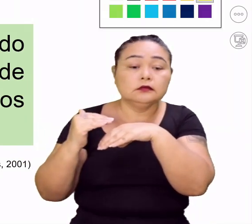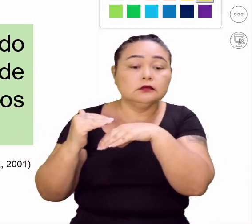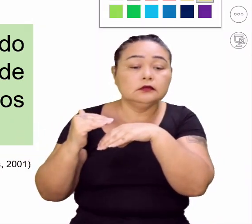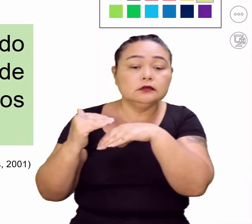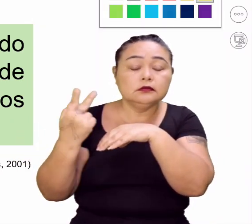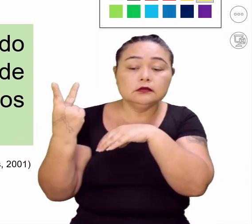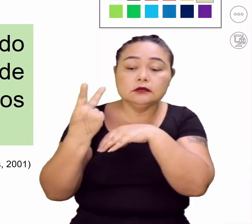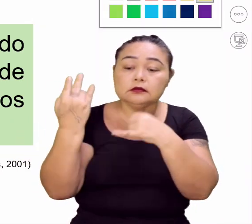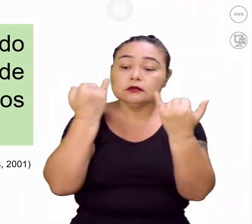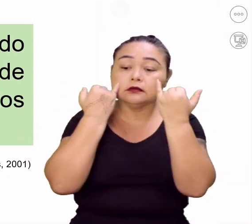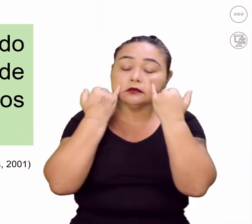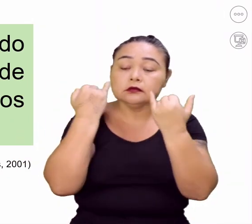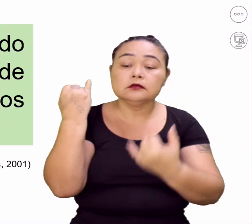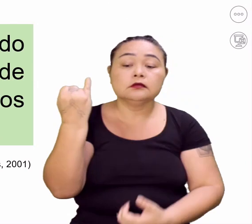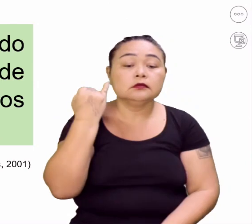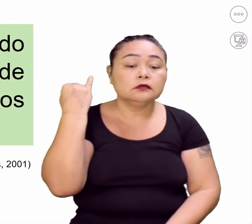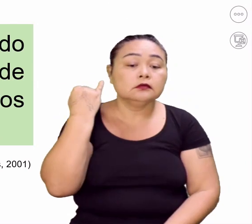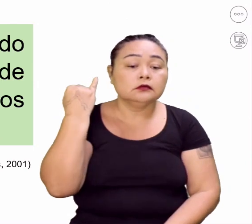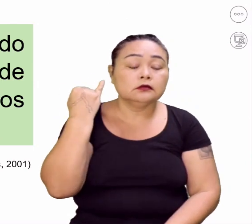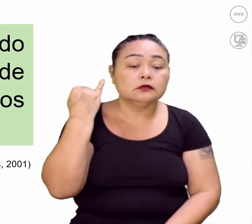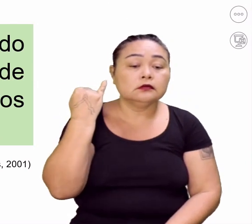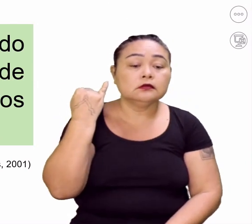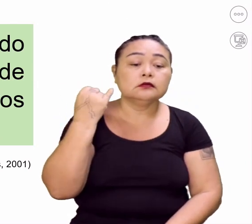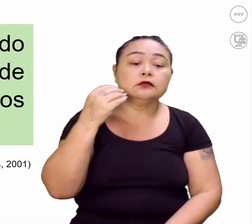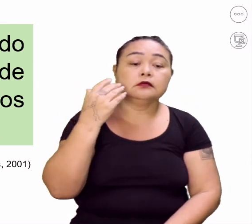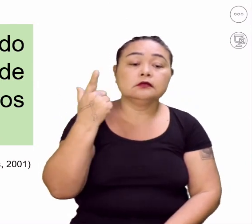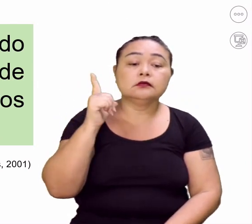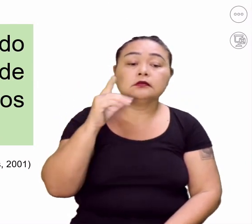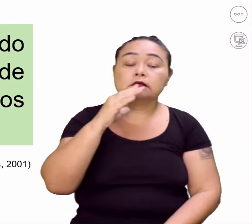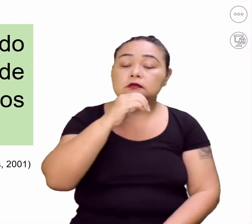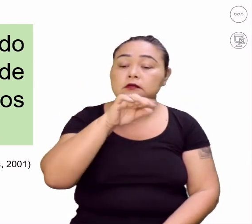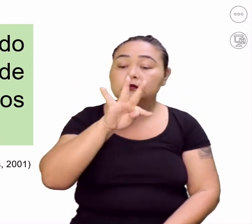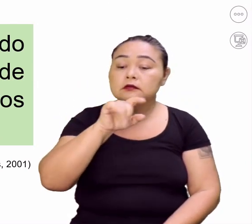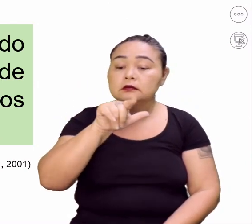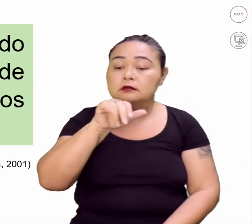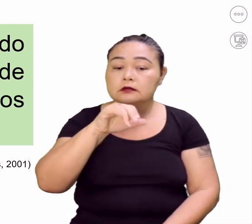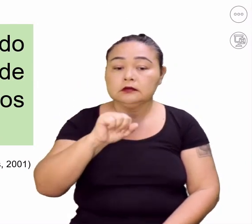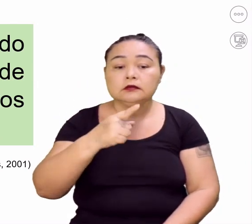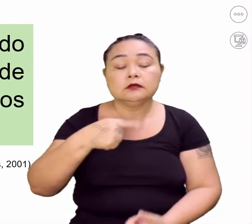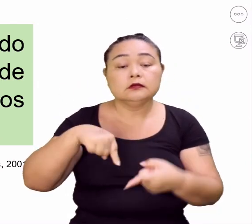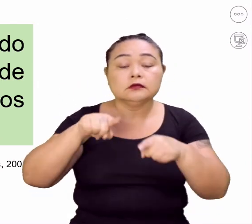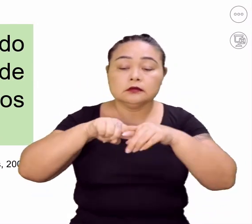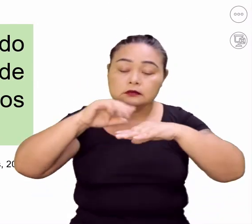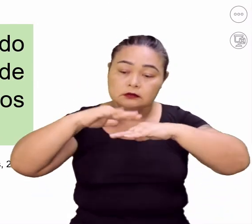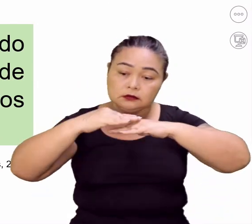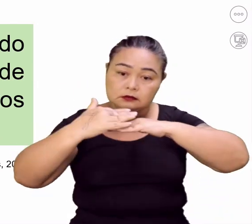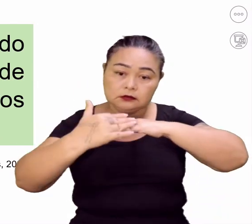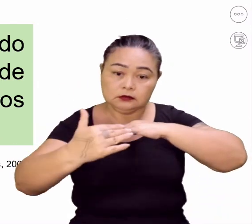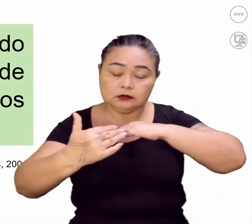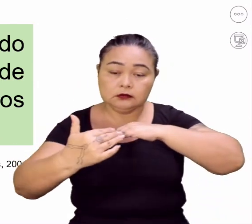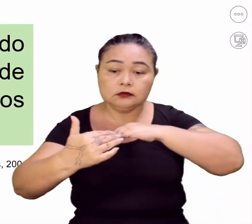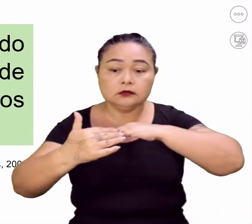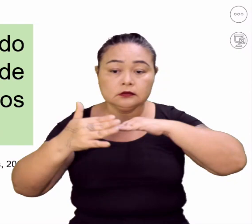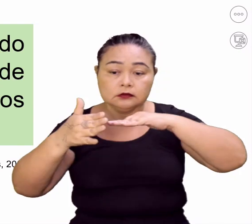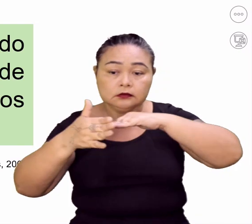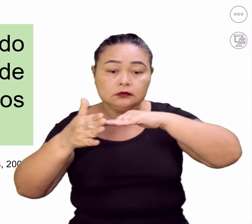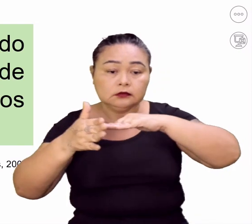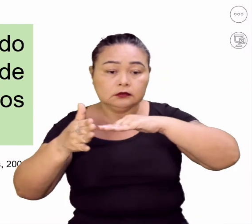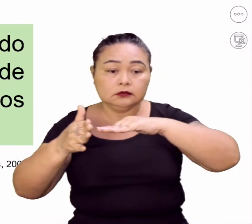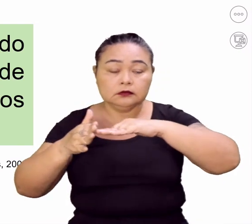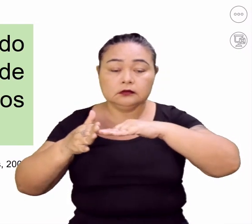duas informações bem importantes. Elas podem ser rochas cristalinas ou sedimentares e delimitada